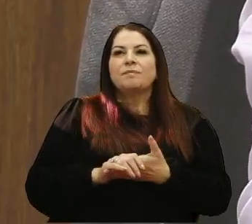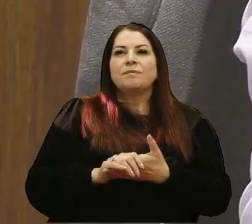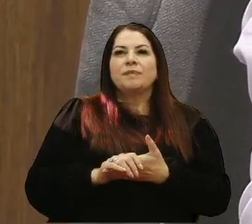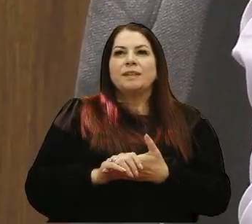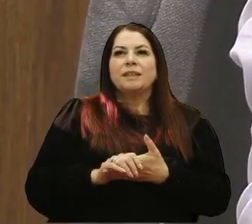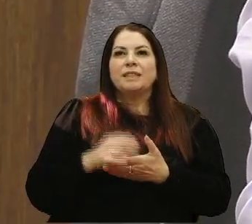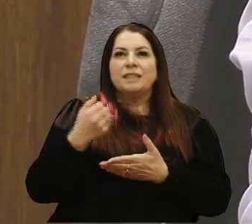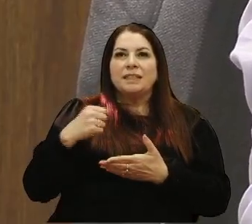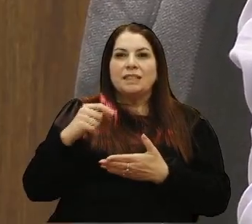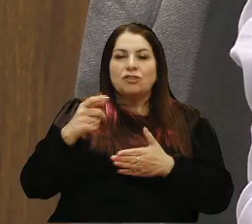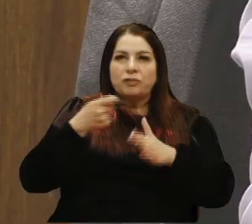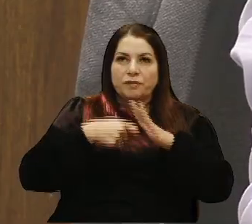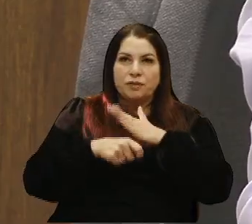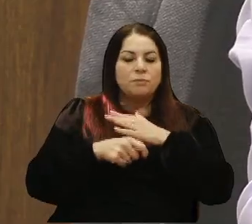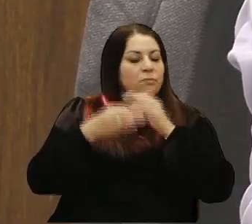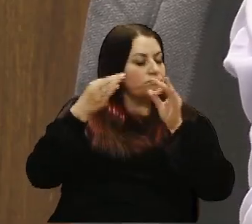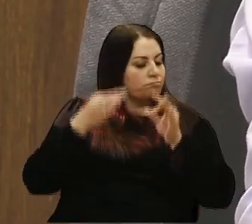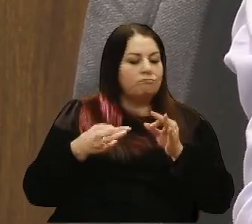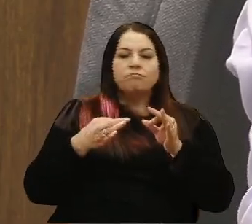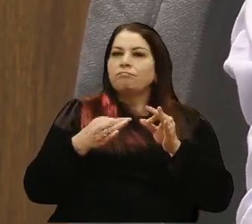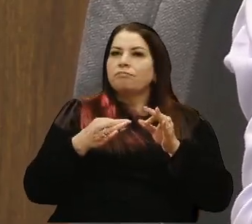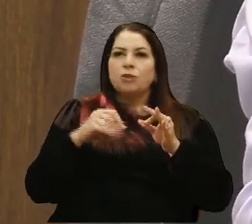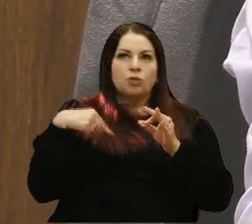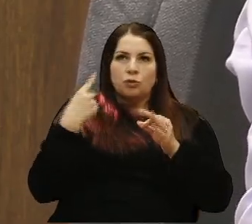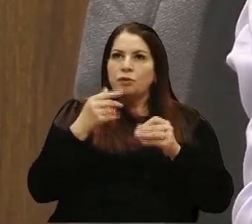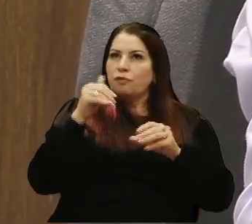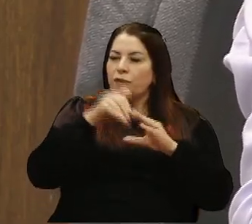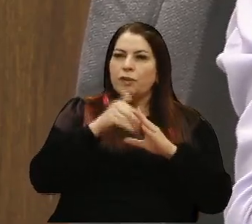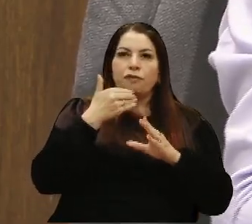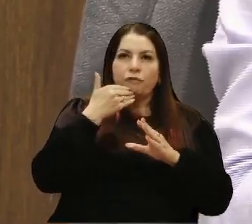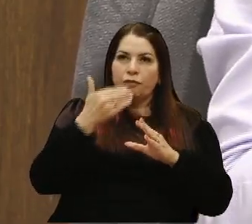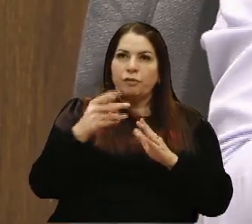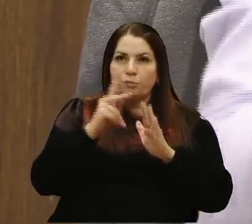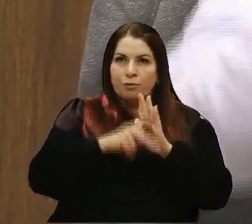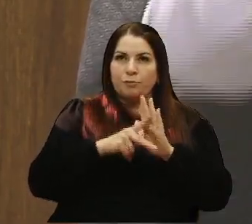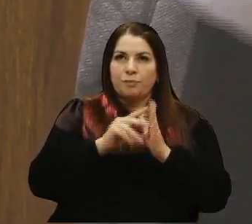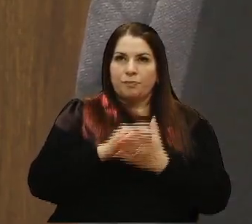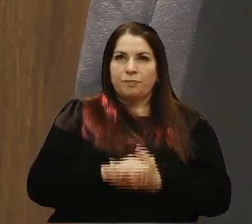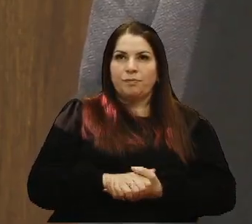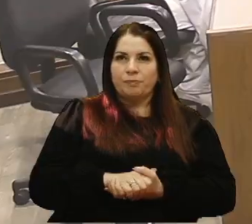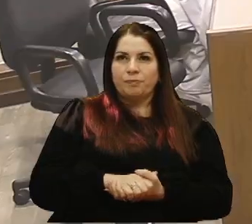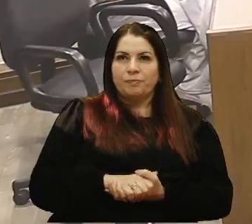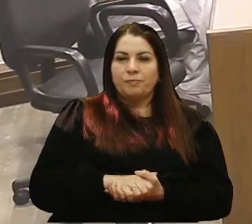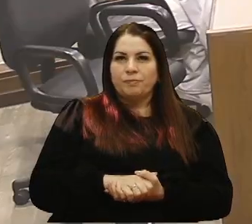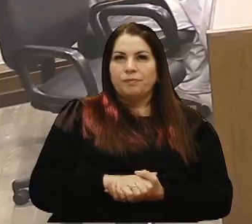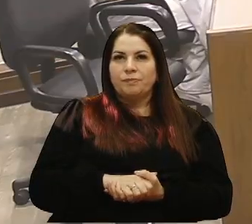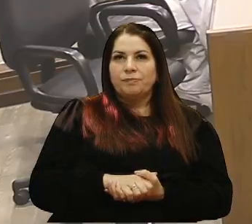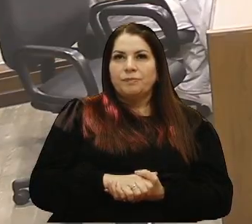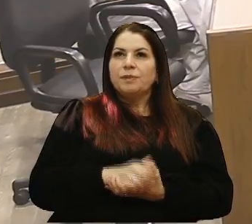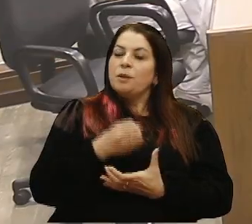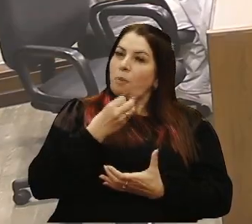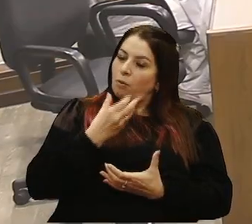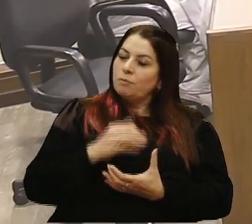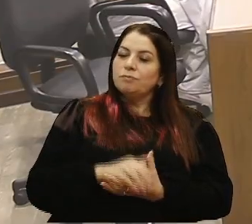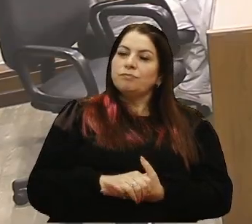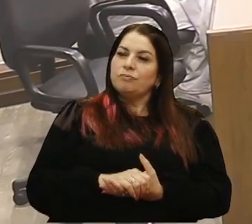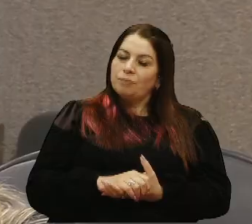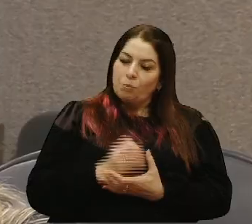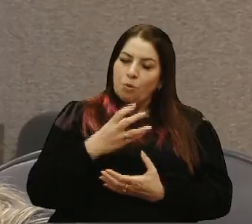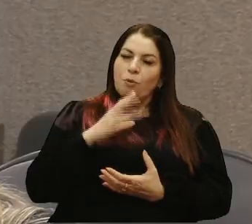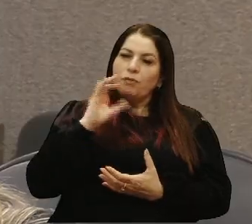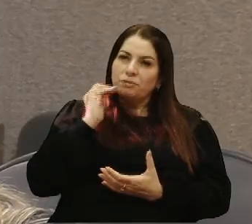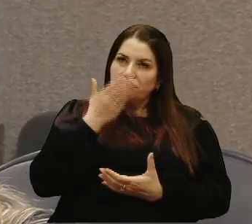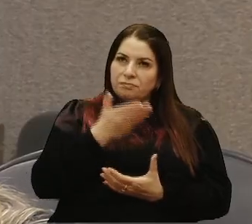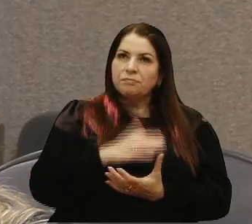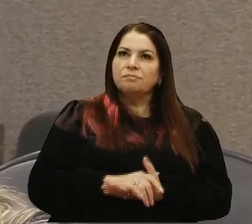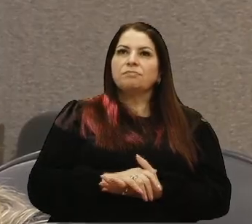da necessidade de investimento, o senhor pode ter certeza que nós votaremos a favor do projeto. Que bom ouvir isso.